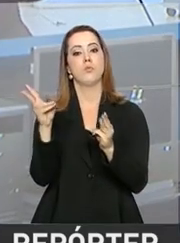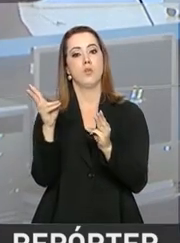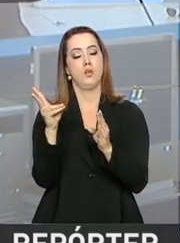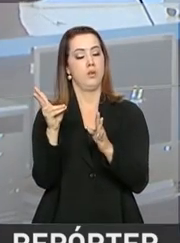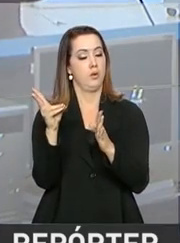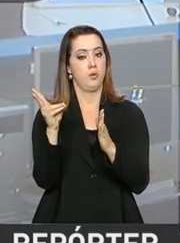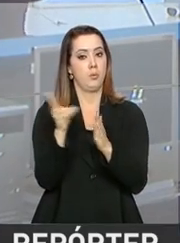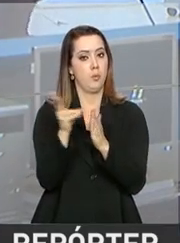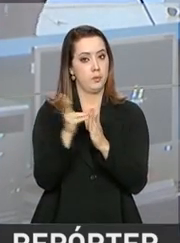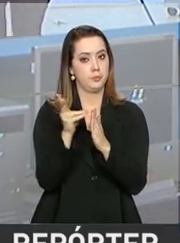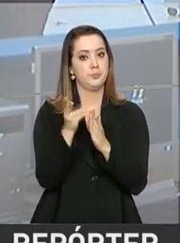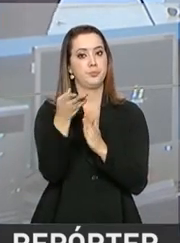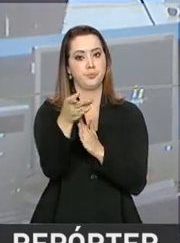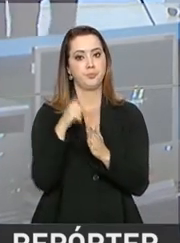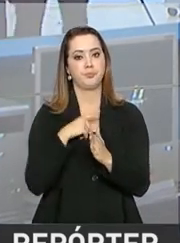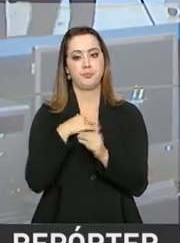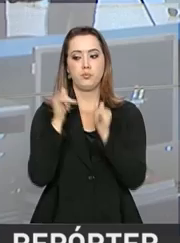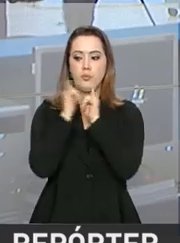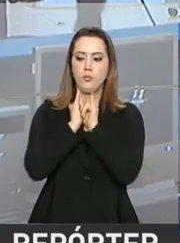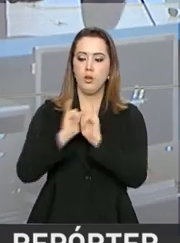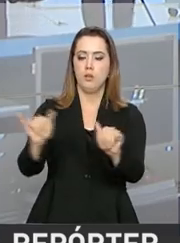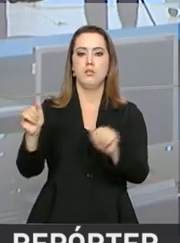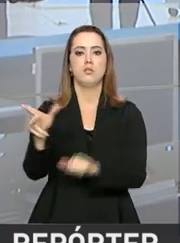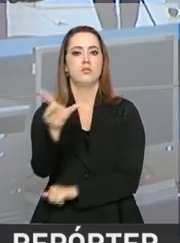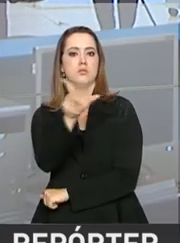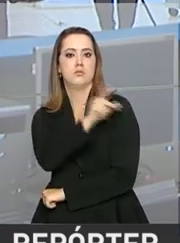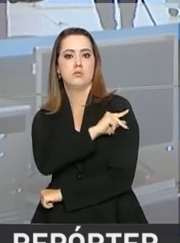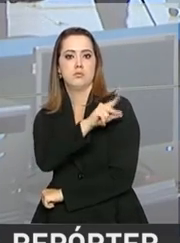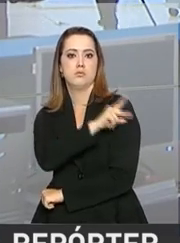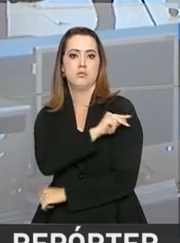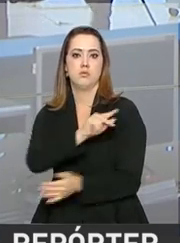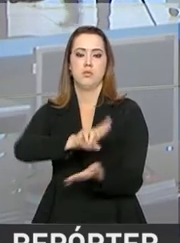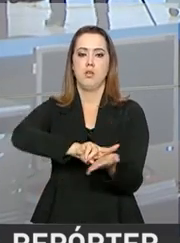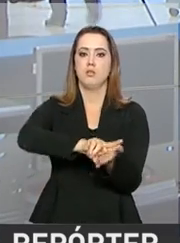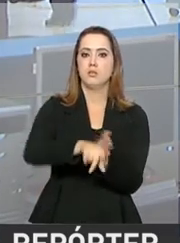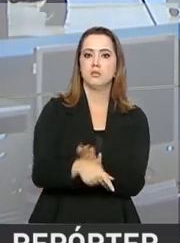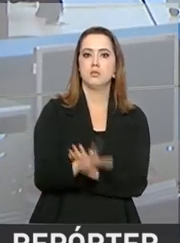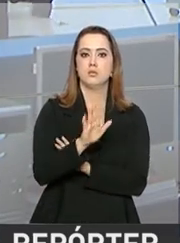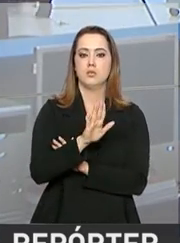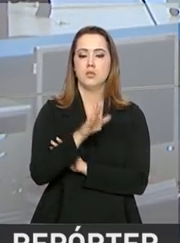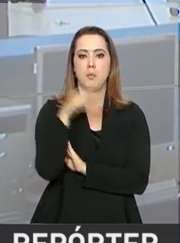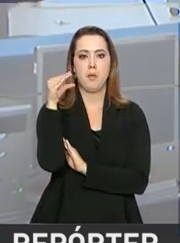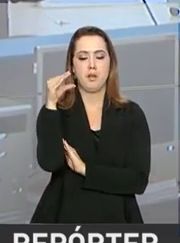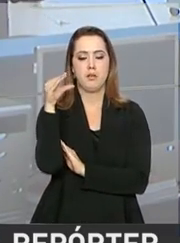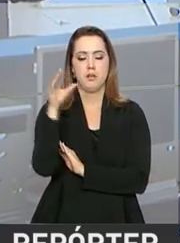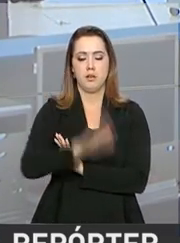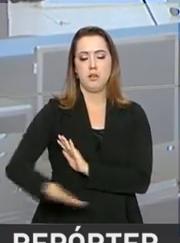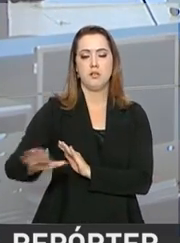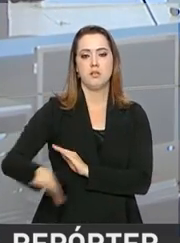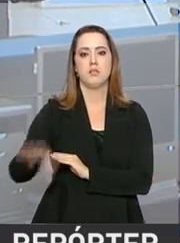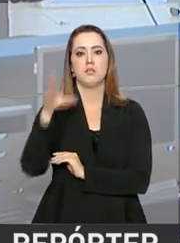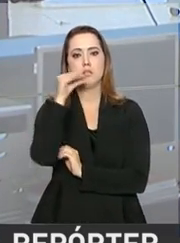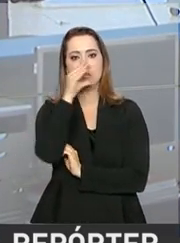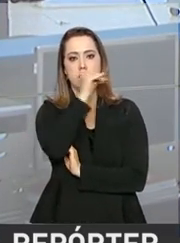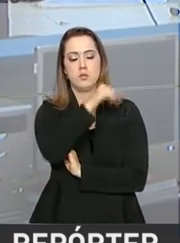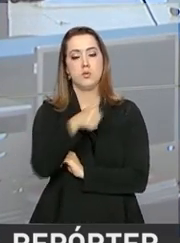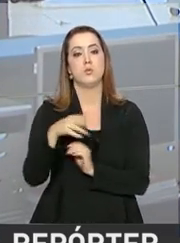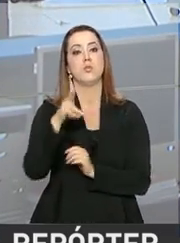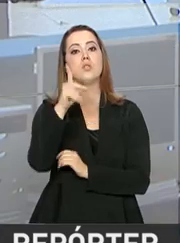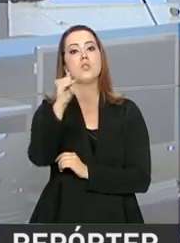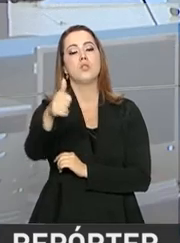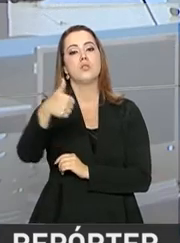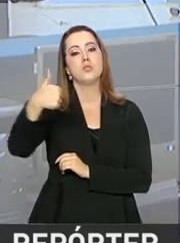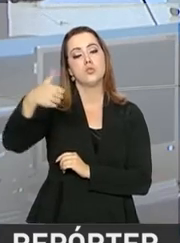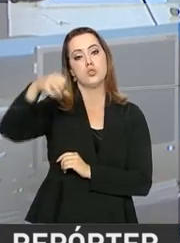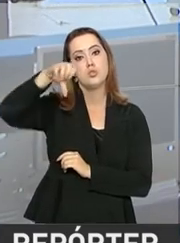Foi lançada a campanha de multivacinação para crianças e adolescentes. De 19 a 30 de setembro, os postos de saúde